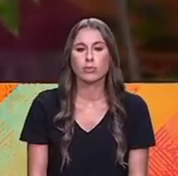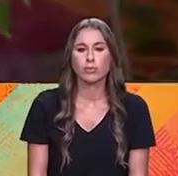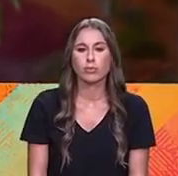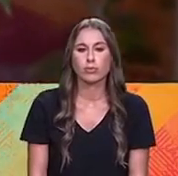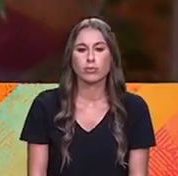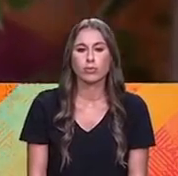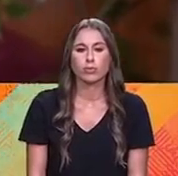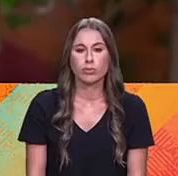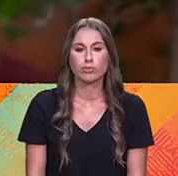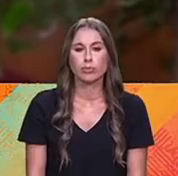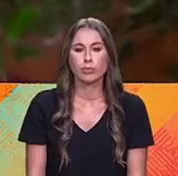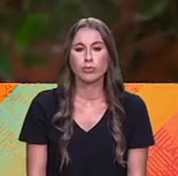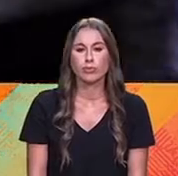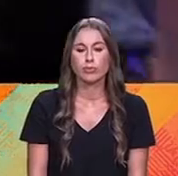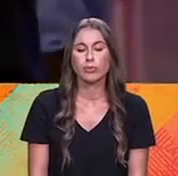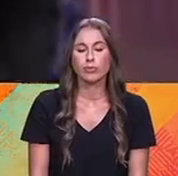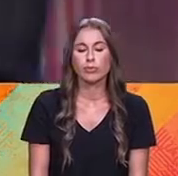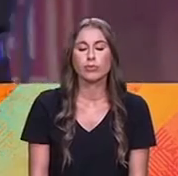só deslize.